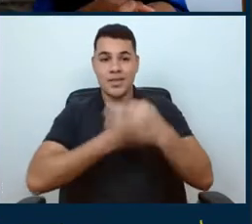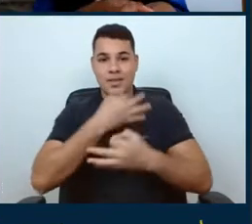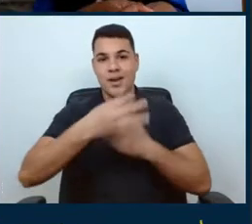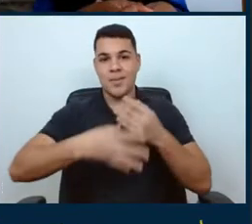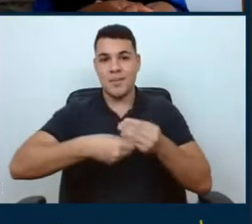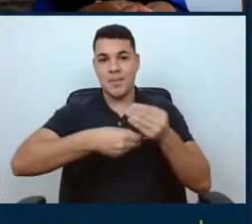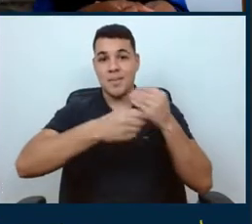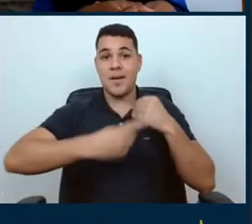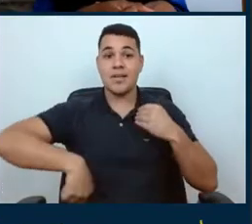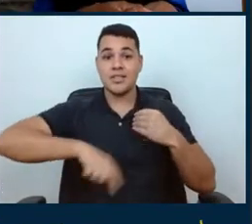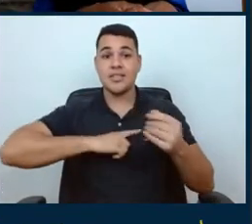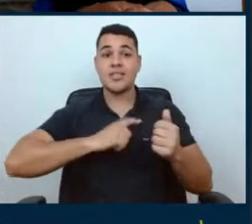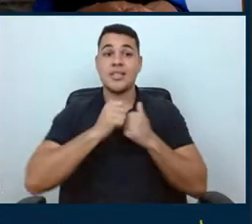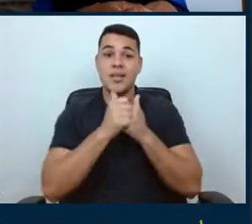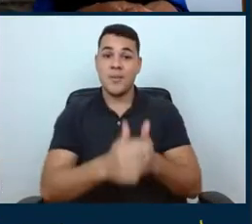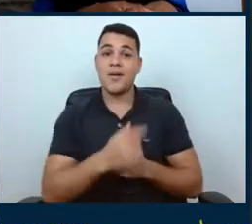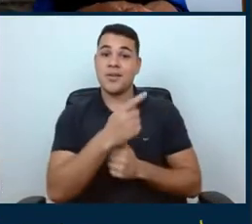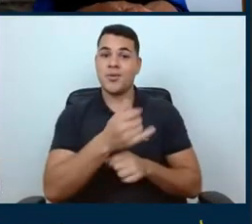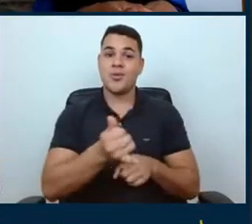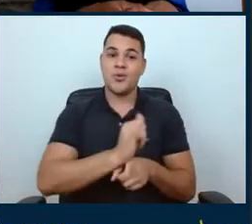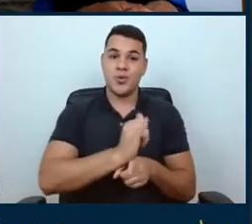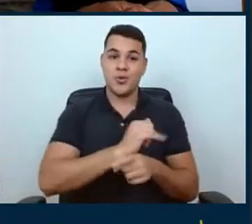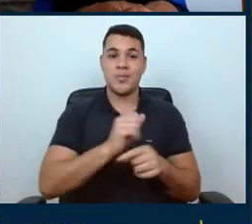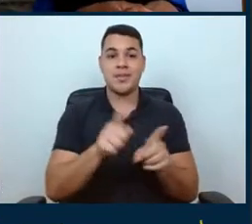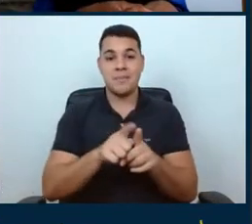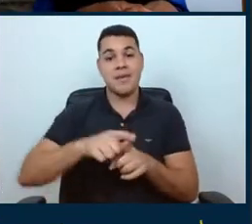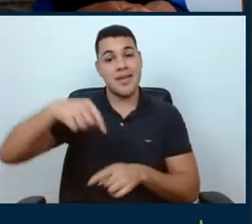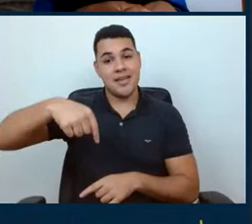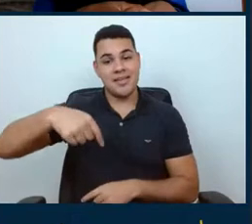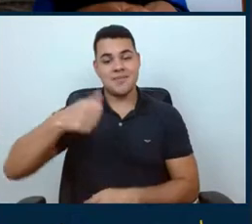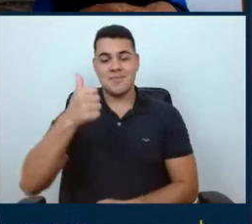tanto o YouTube quanto a Hopin, tá?